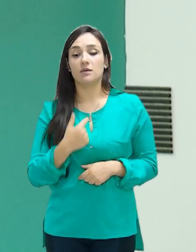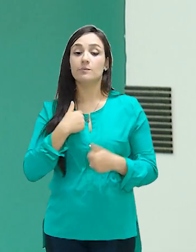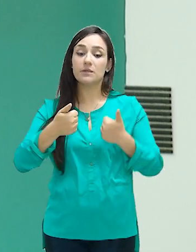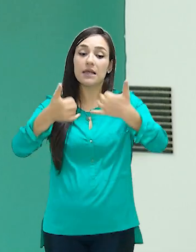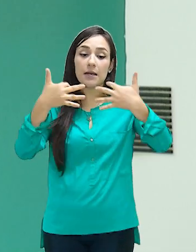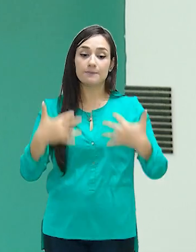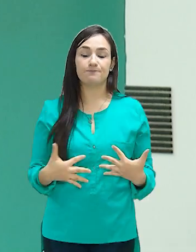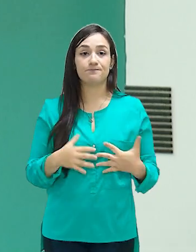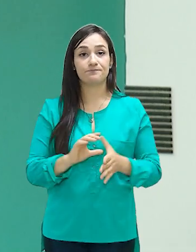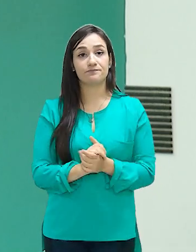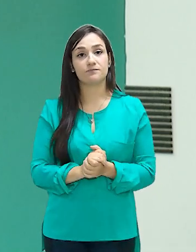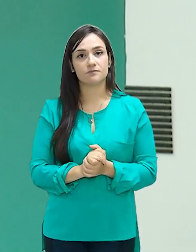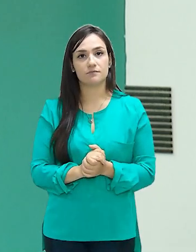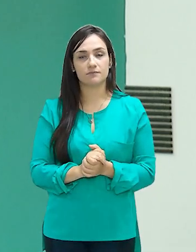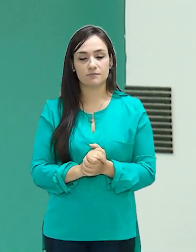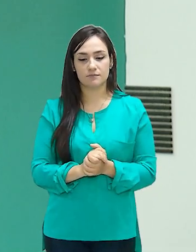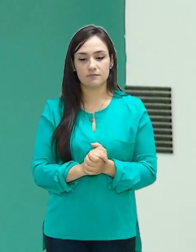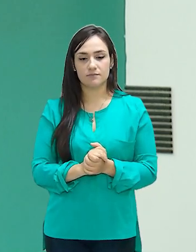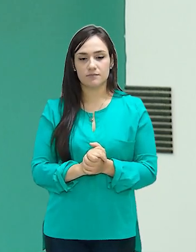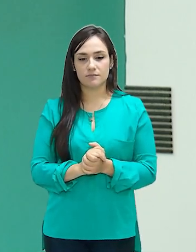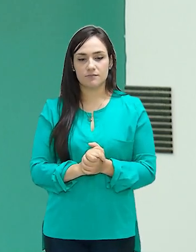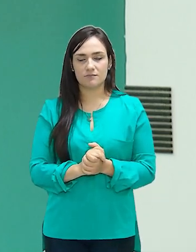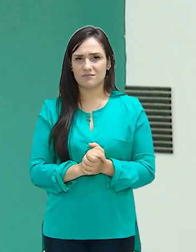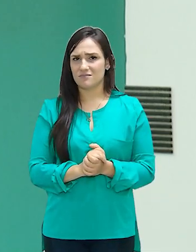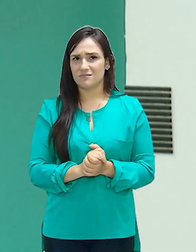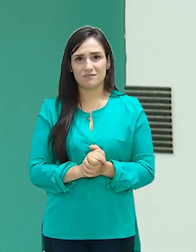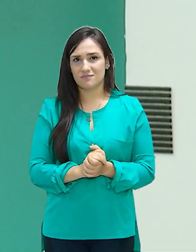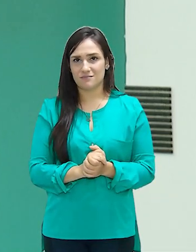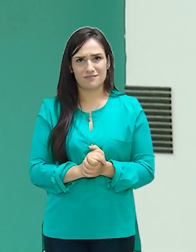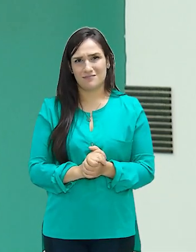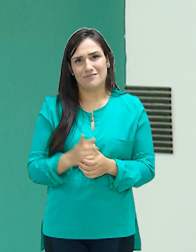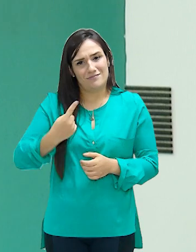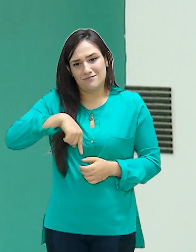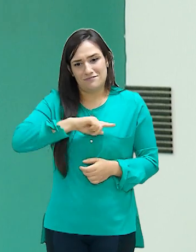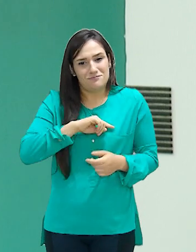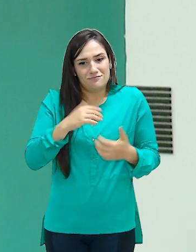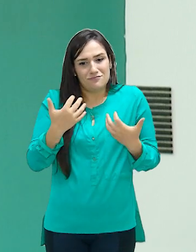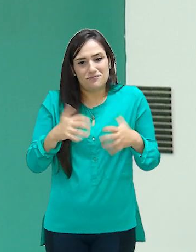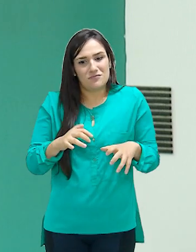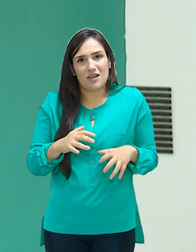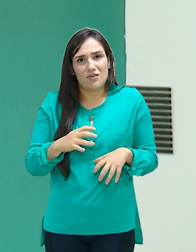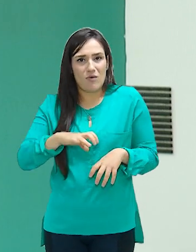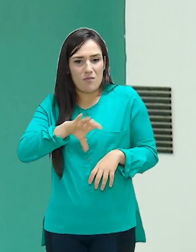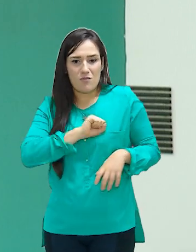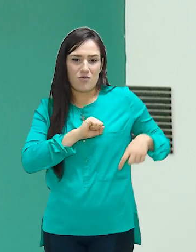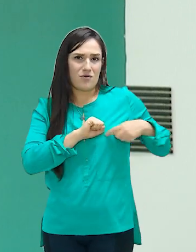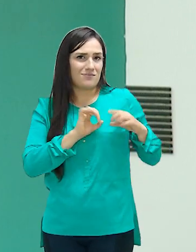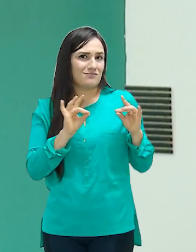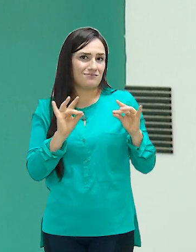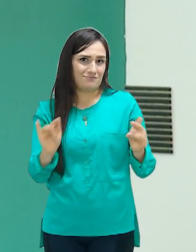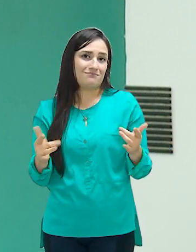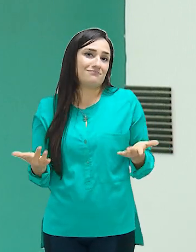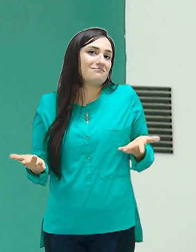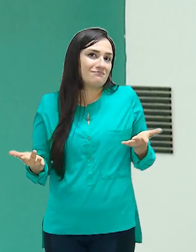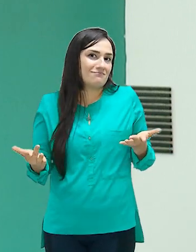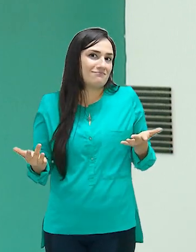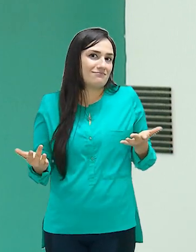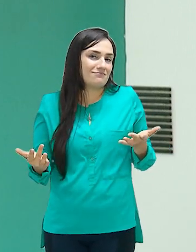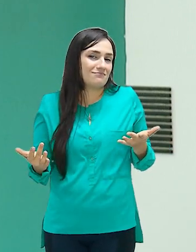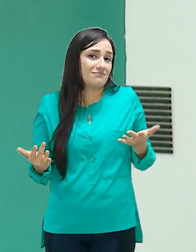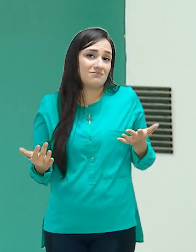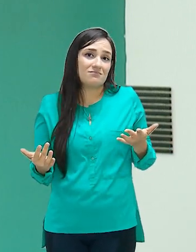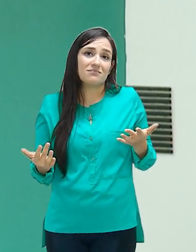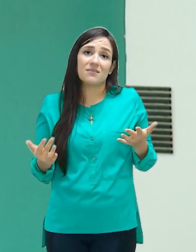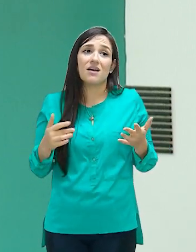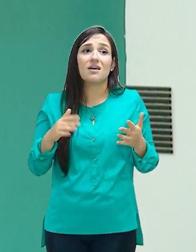Ninguém acredita, ninguém quer que o amor um dia vai acabar.